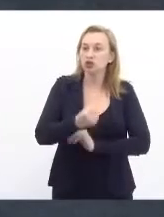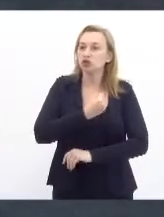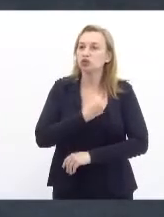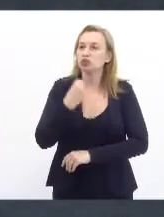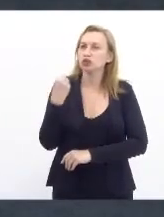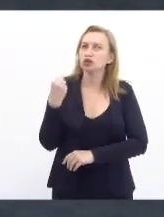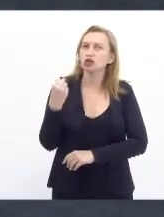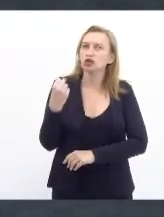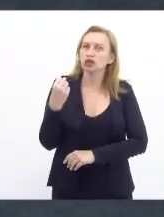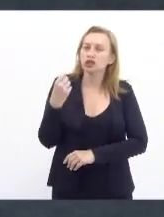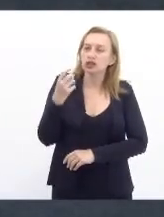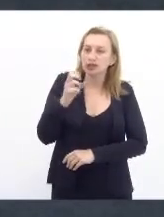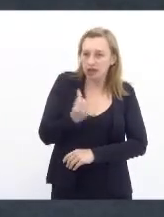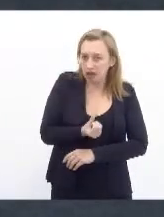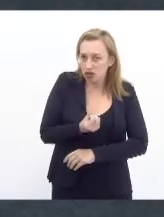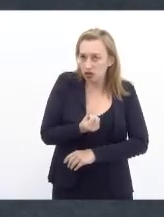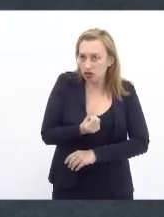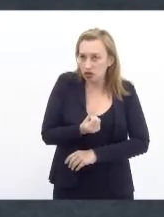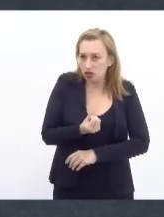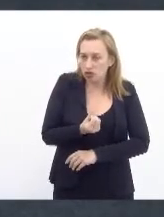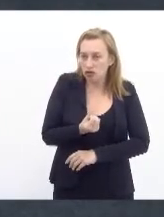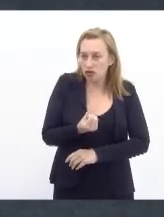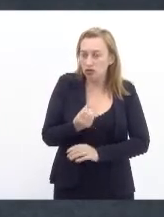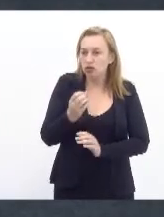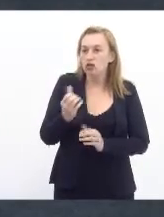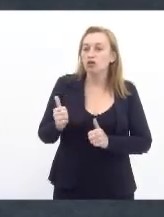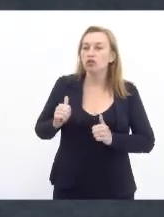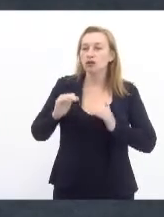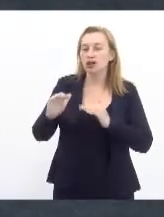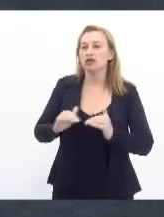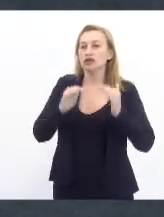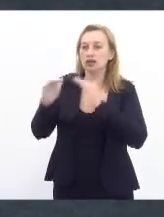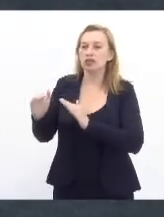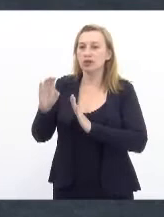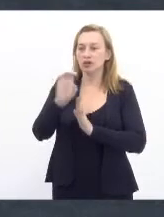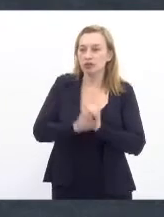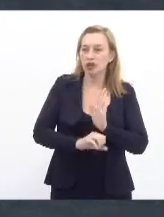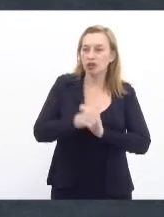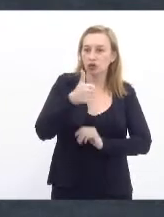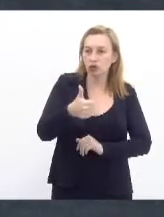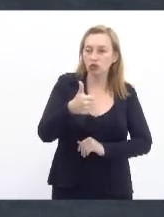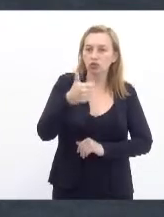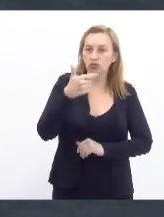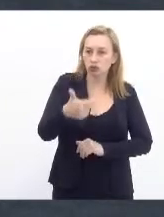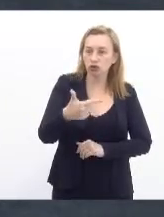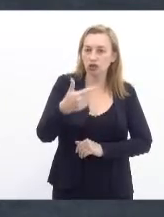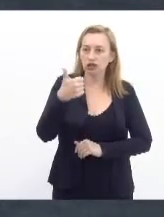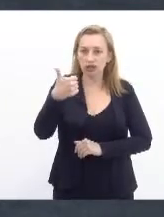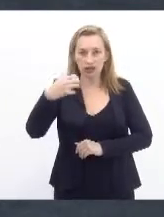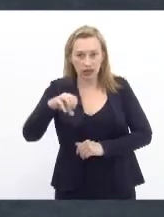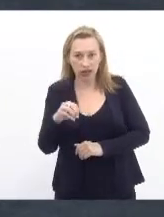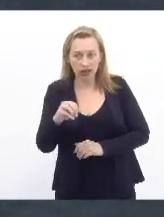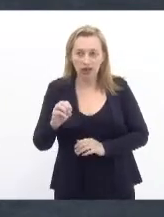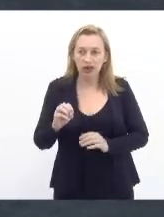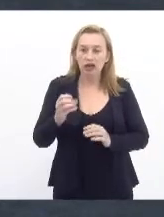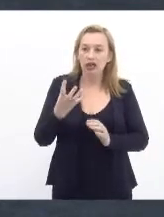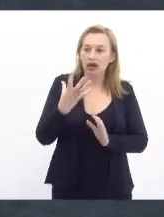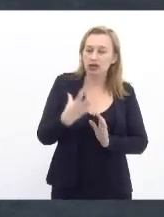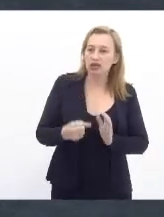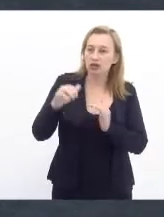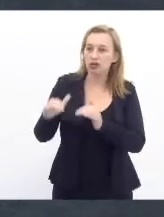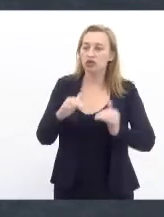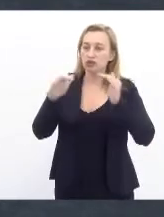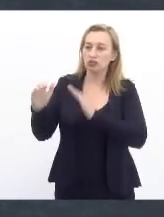números 6, favorável com subemendas, emendas 1, 2 e 10, favorável com